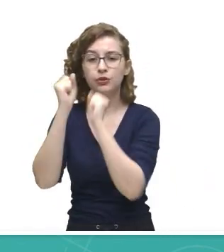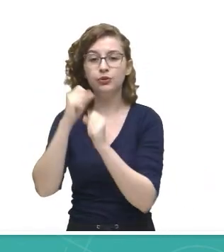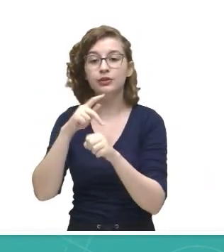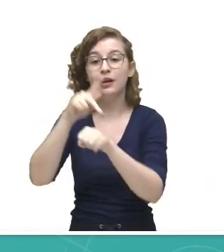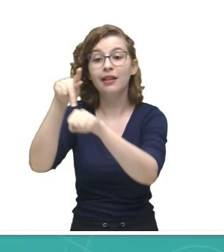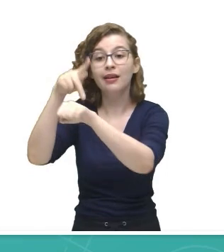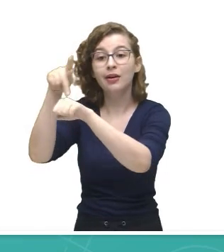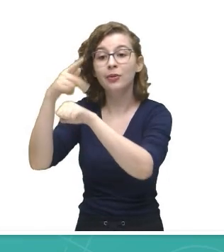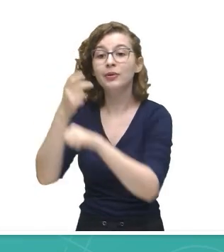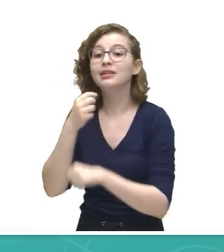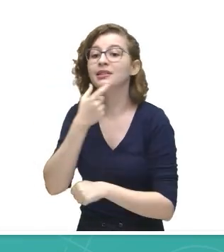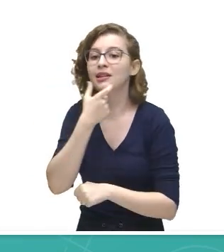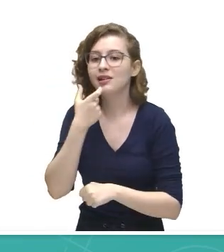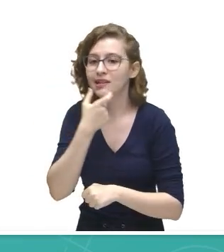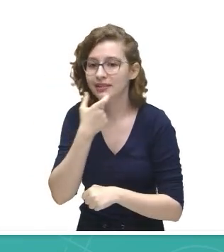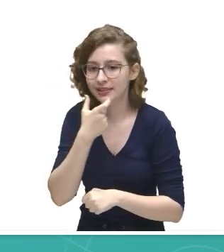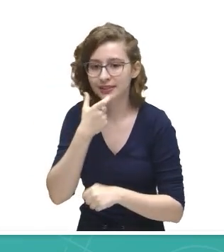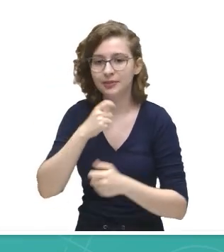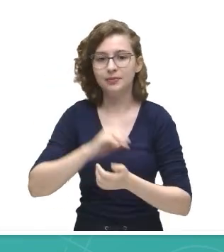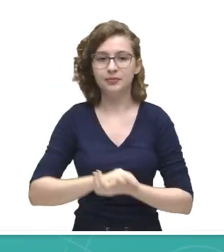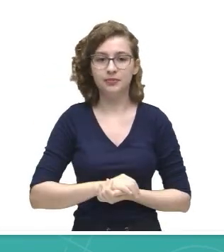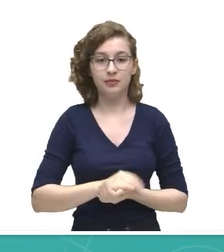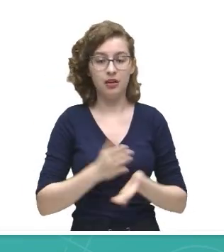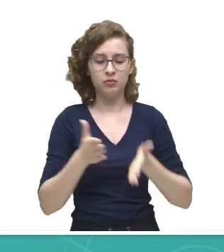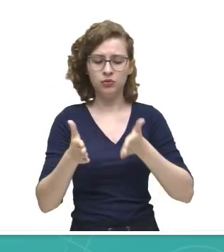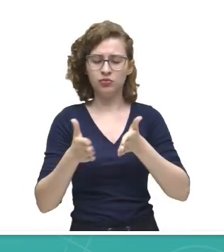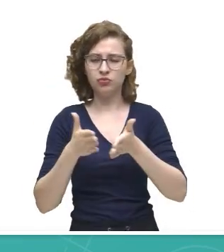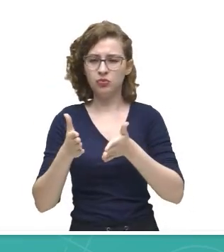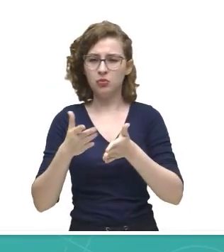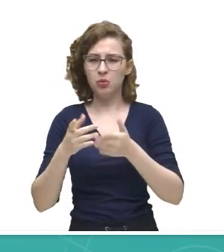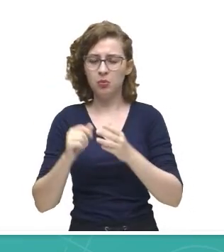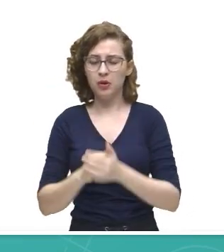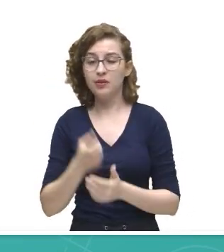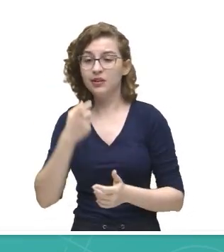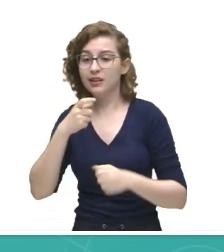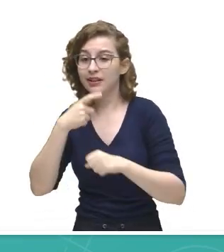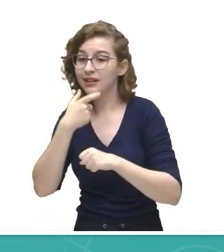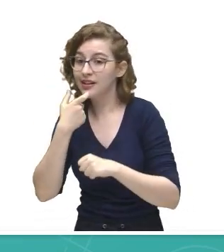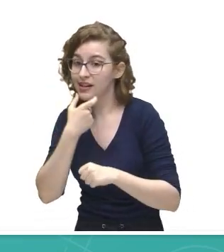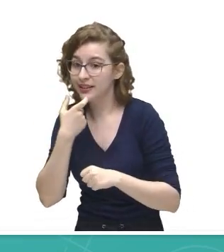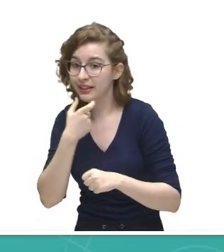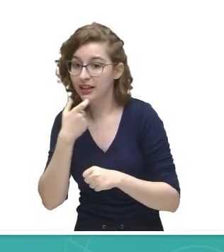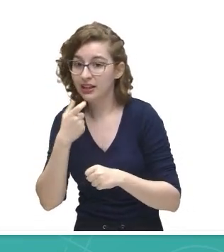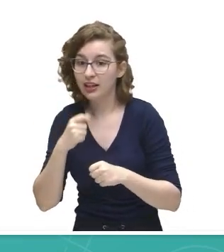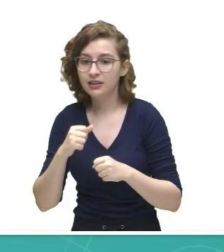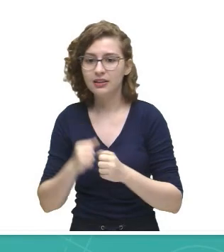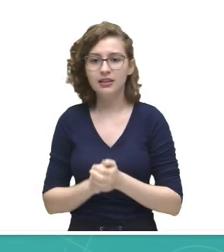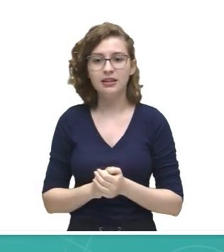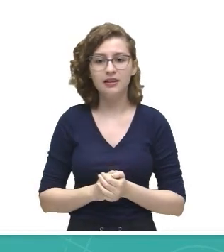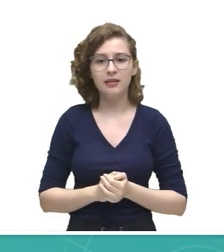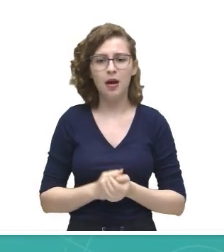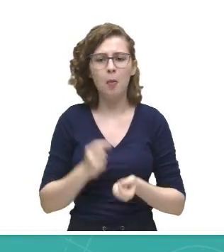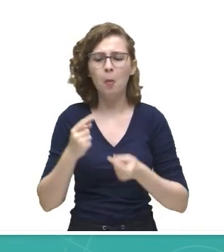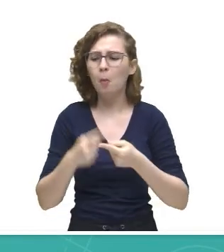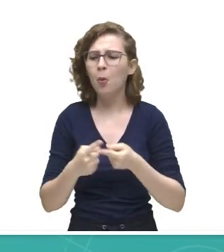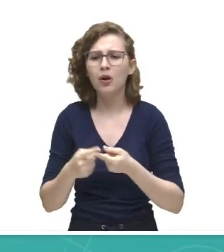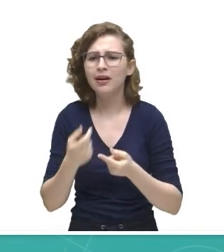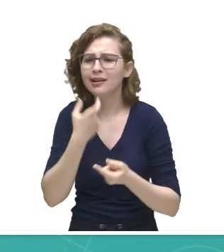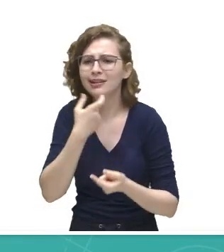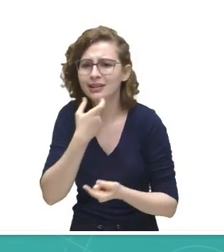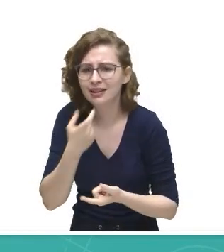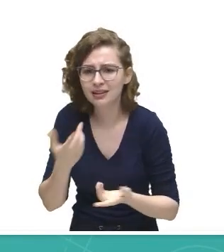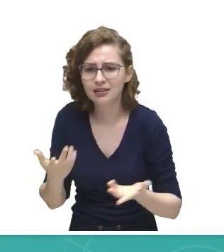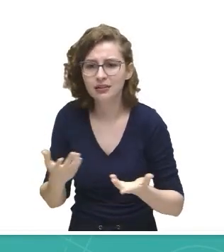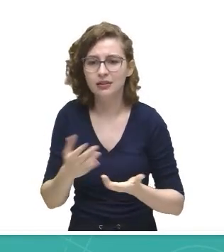do momento em que a Inglaterra vai liderar aí no processo industrial. Por que foi a Inglaterra? Por que surgiu na